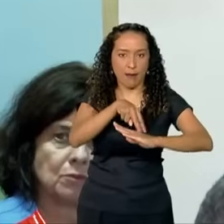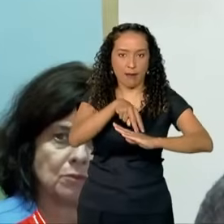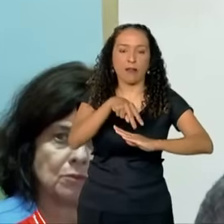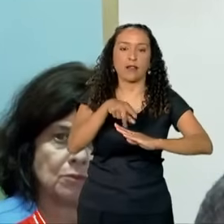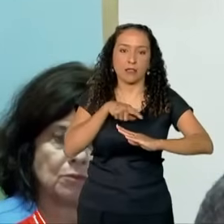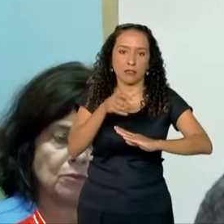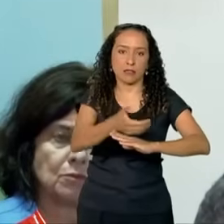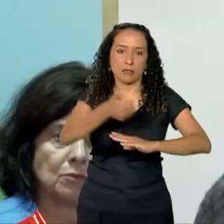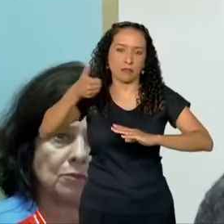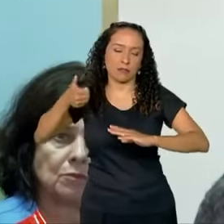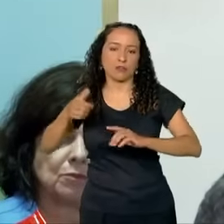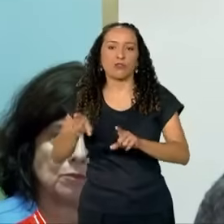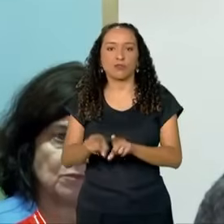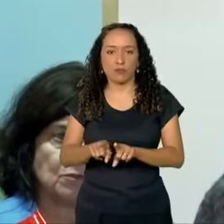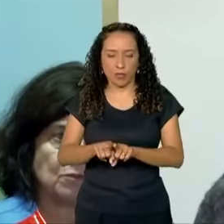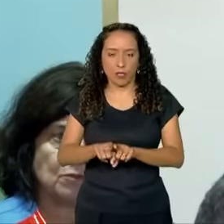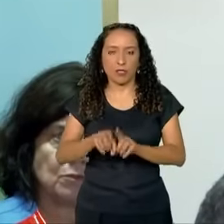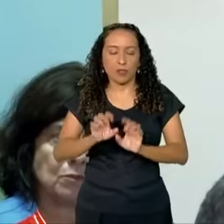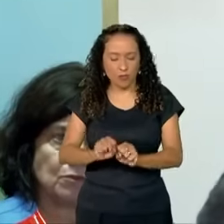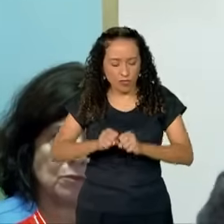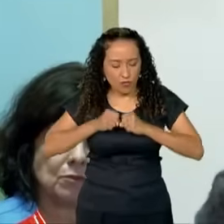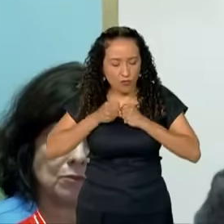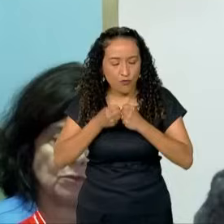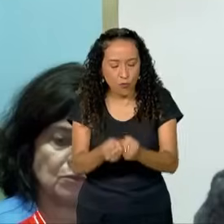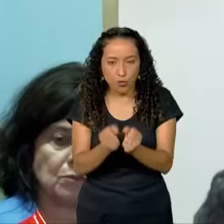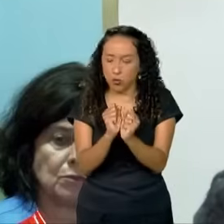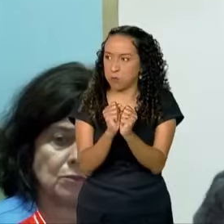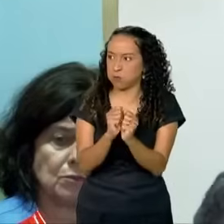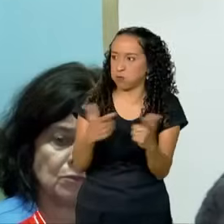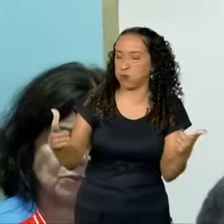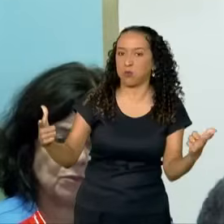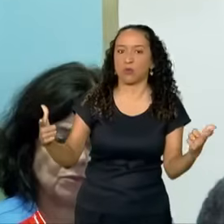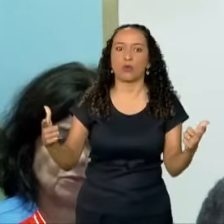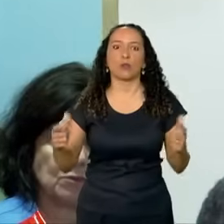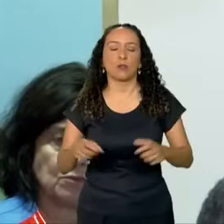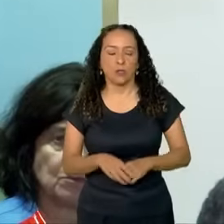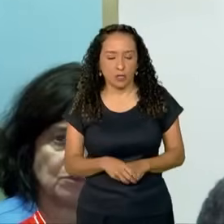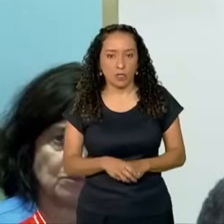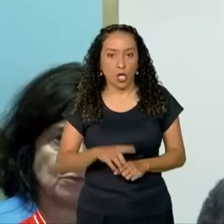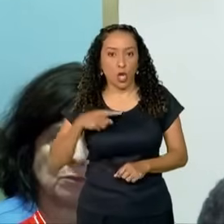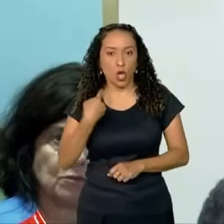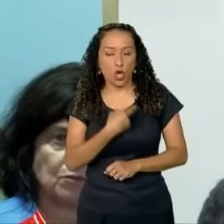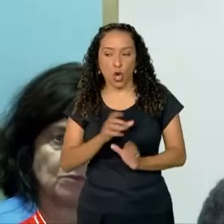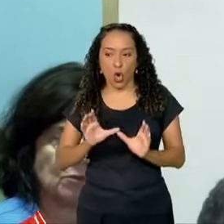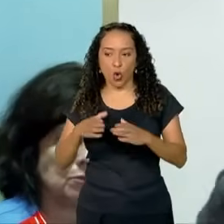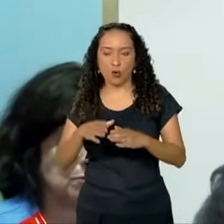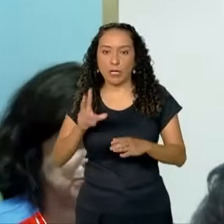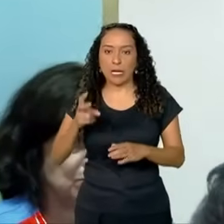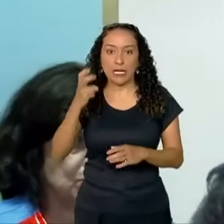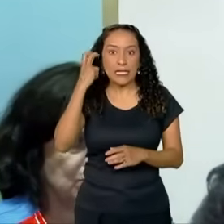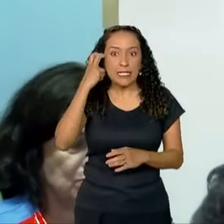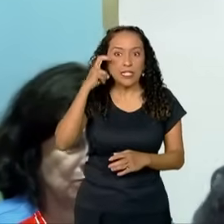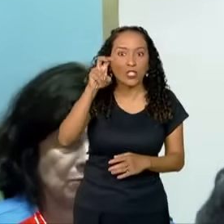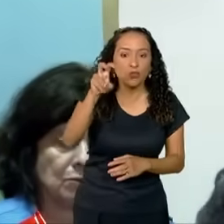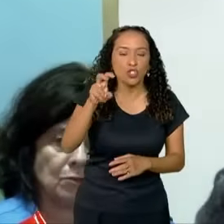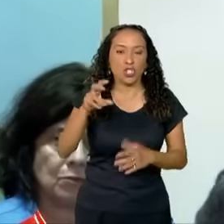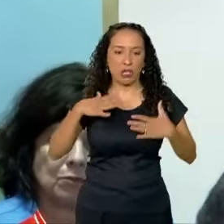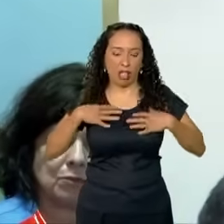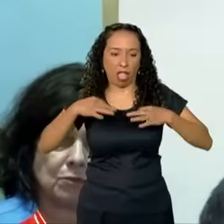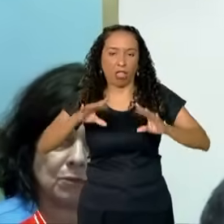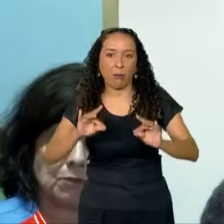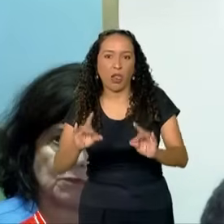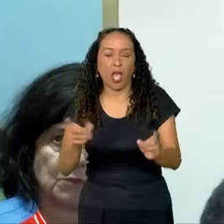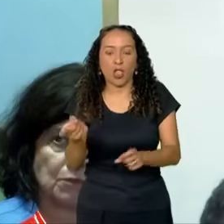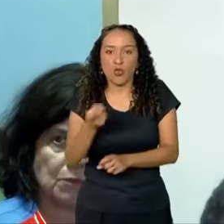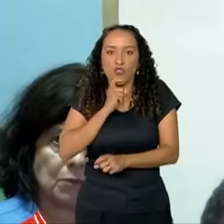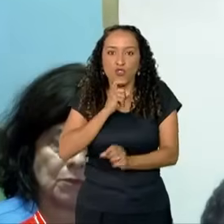que estavam lá dentro. Então, o esforço é muito gigante. O nosso pessoal já está há 5 dias molhado, passando